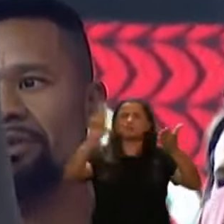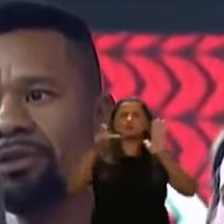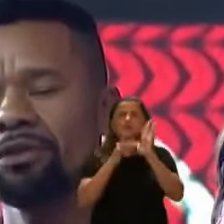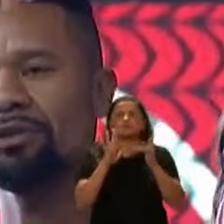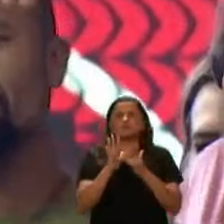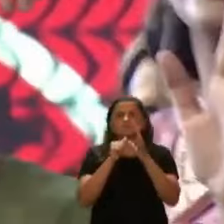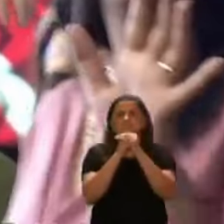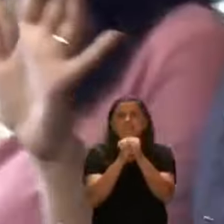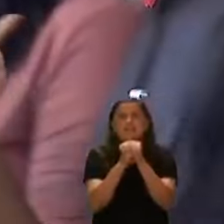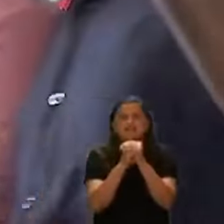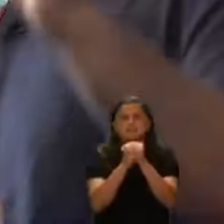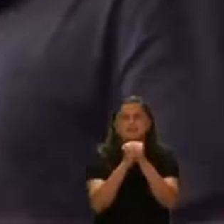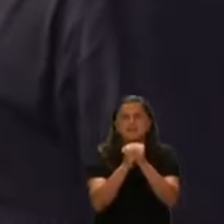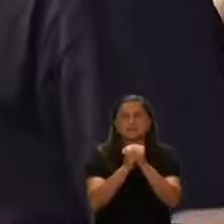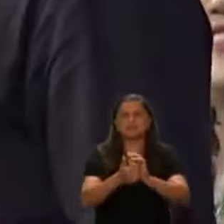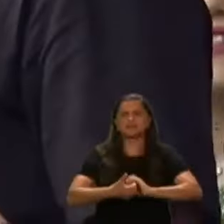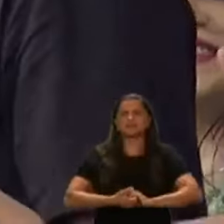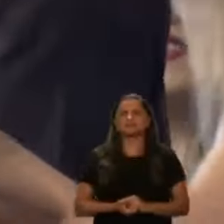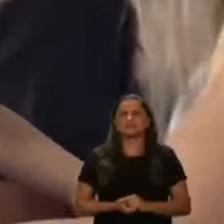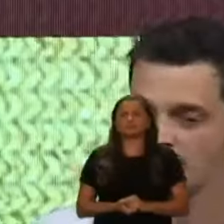o nome de Jesus, amém.